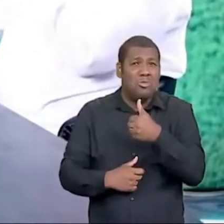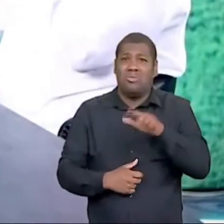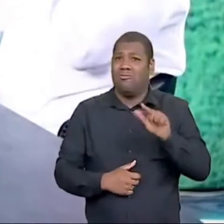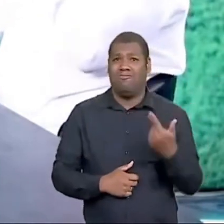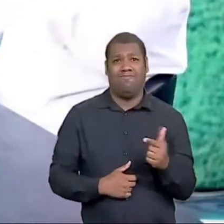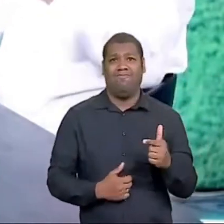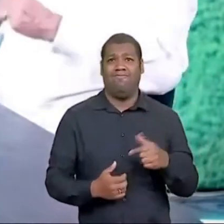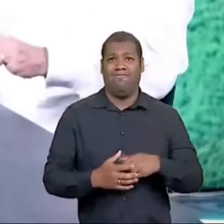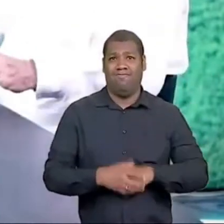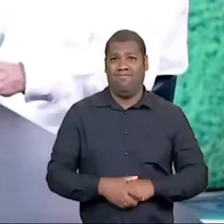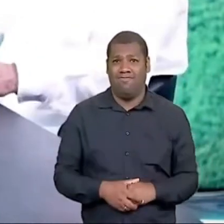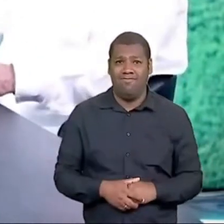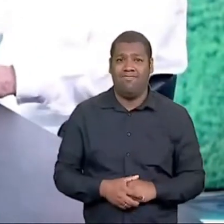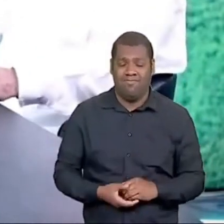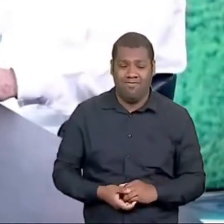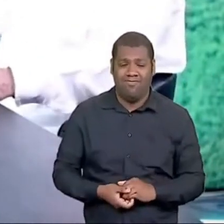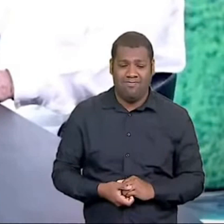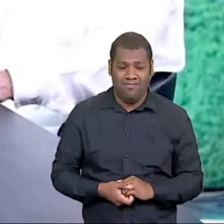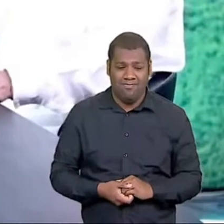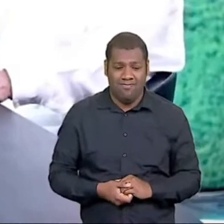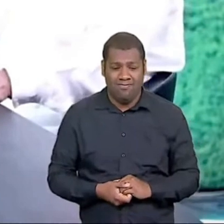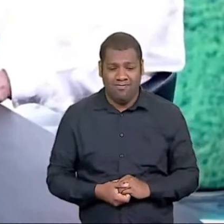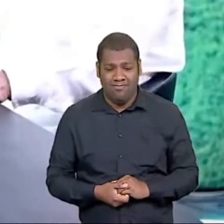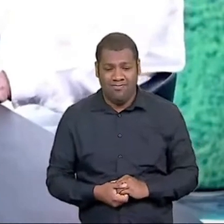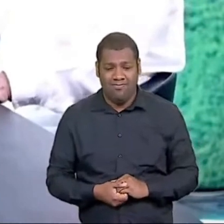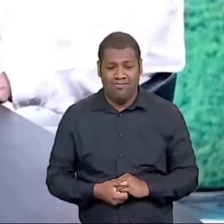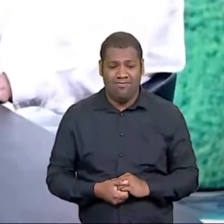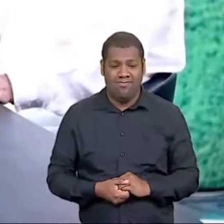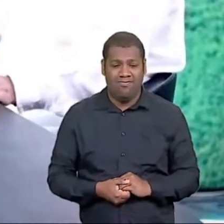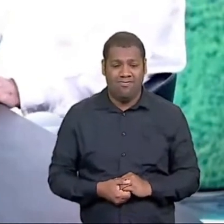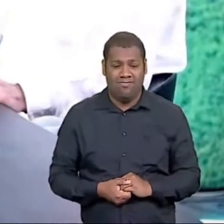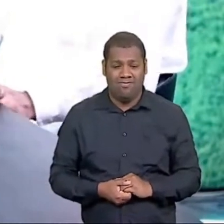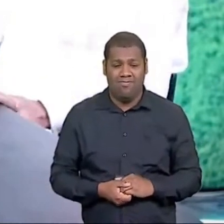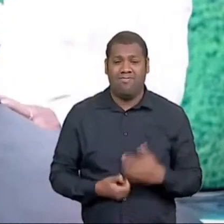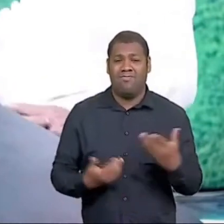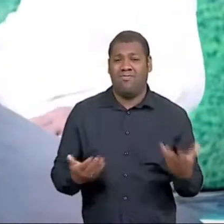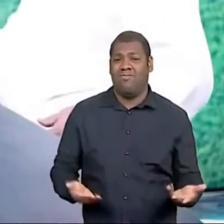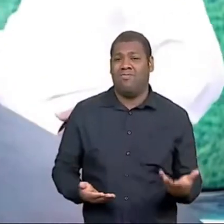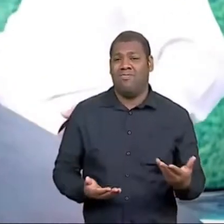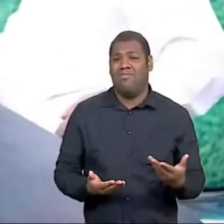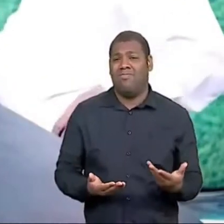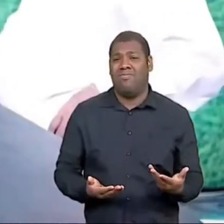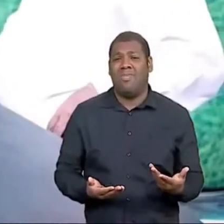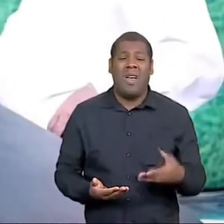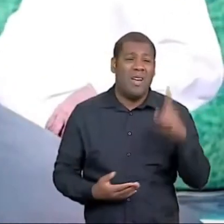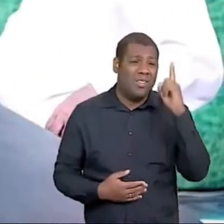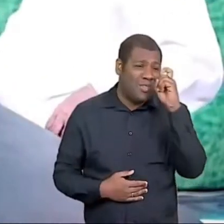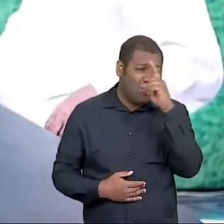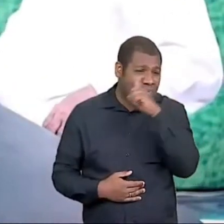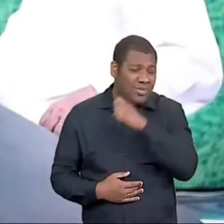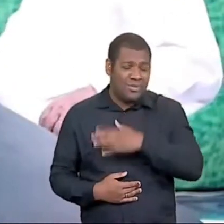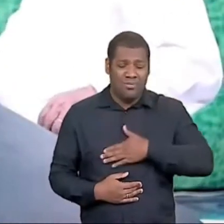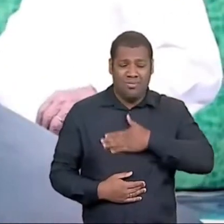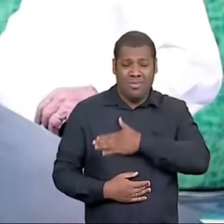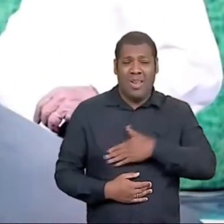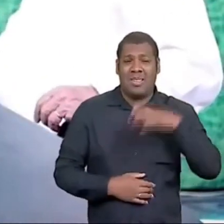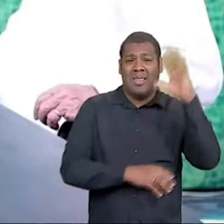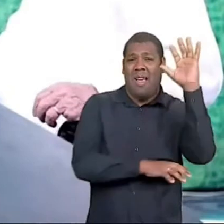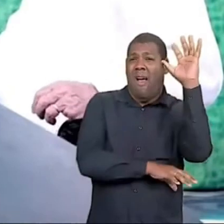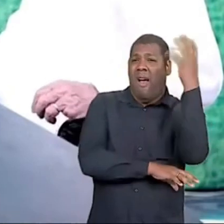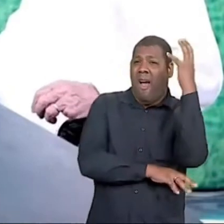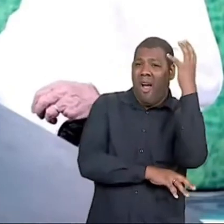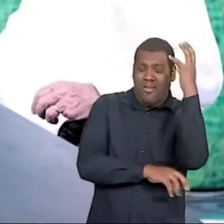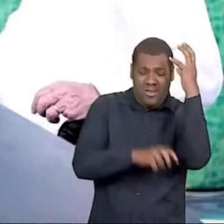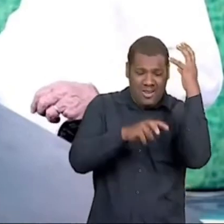humano, né? E ao mesmo tempo inserido na natureza, aquele prazer da sombra da árvore, da flor, da água, do rio,